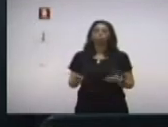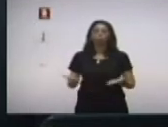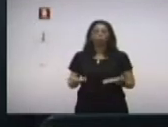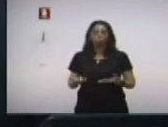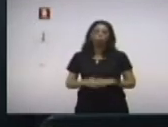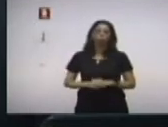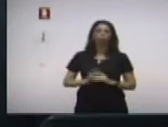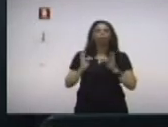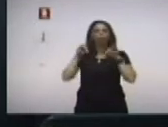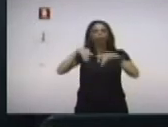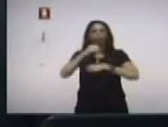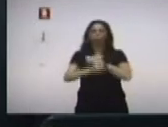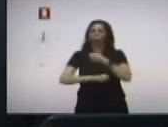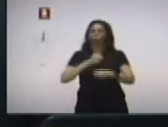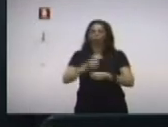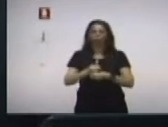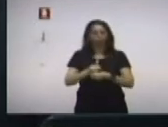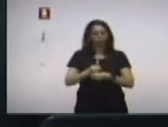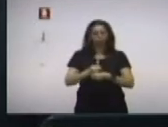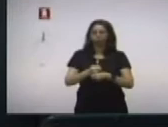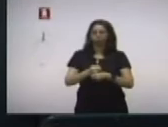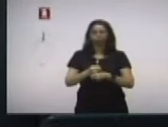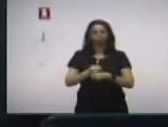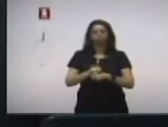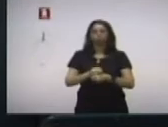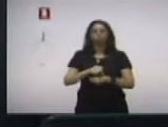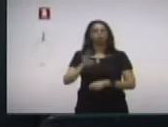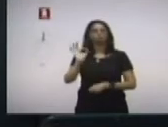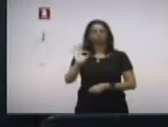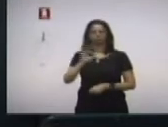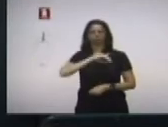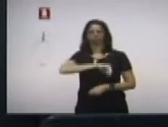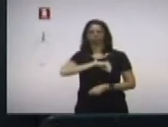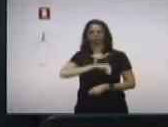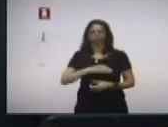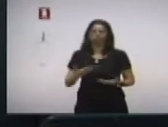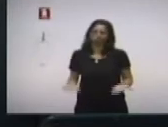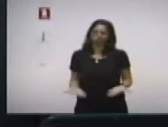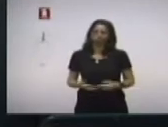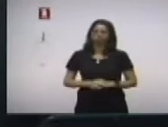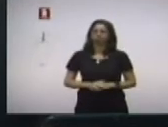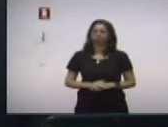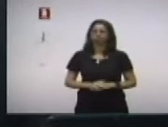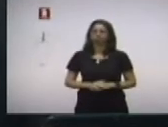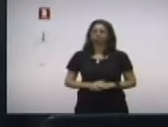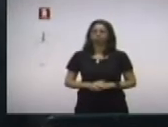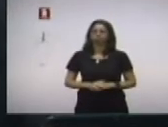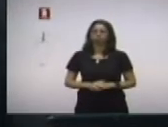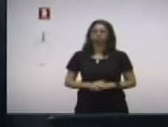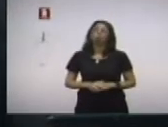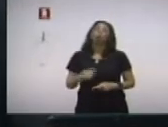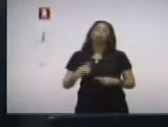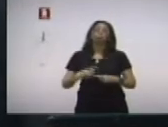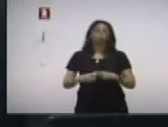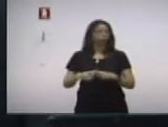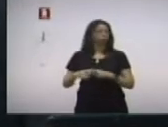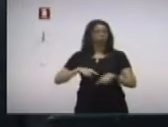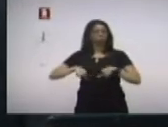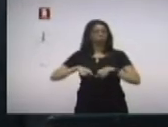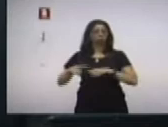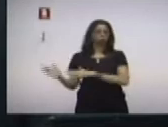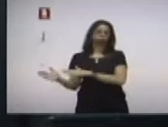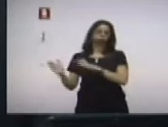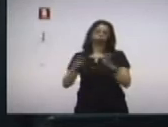o final do ano sem o hábito ao recebimento dos valores que pelo menos desde que eu me entendo por gente